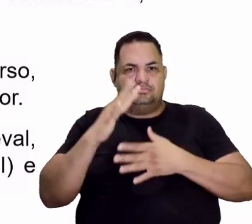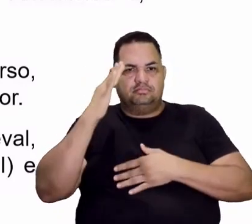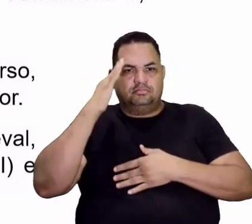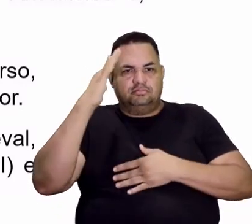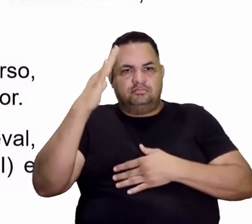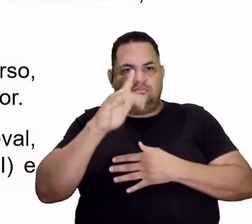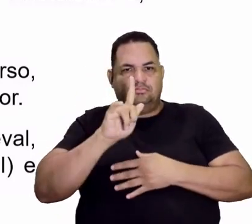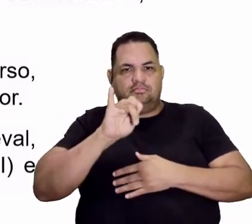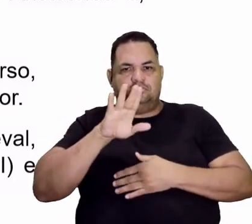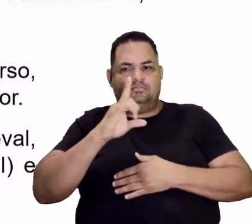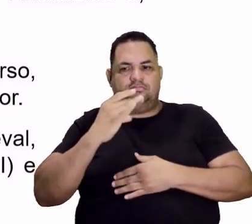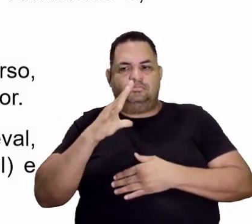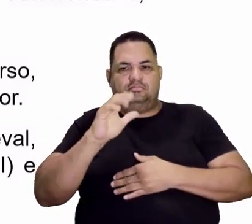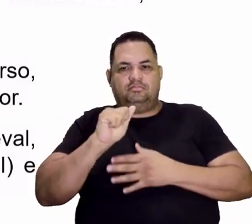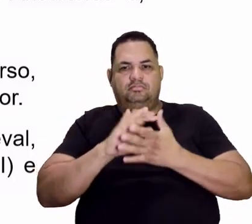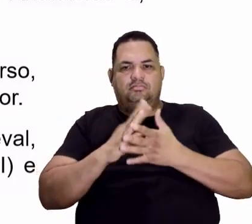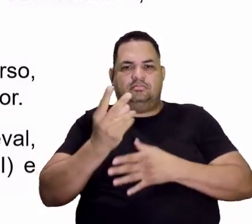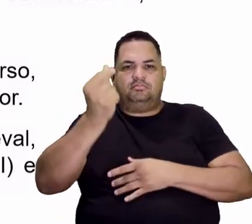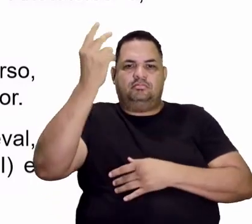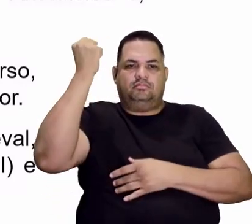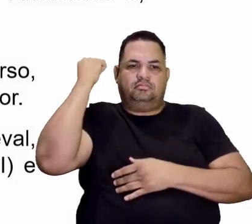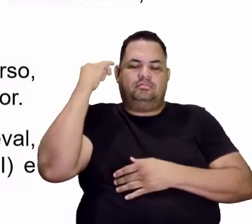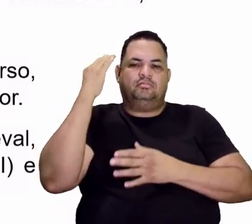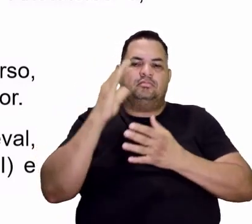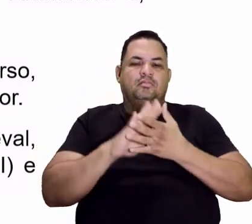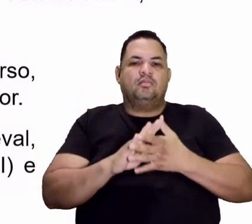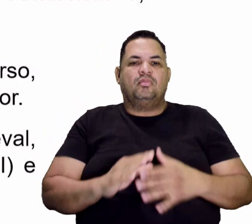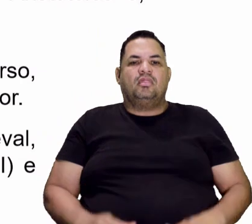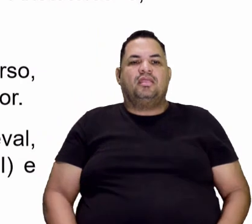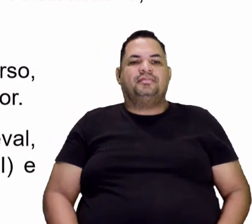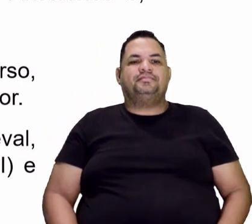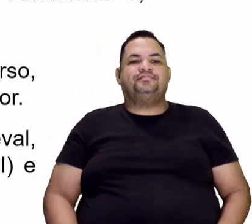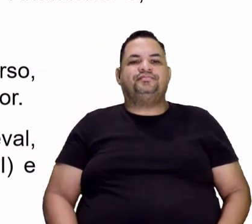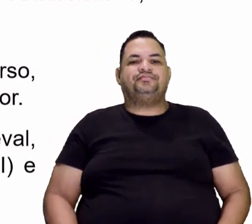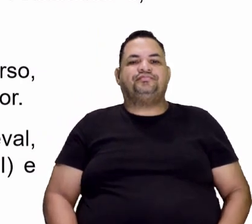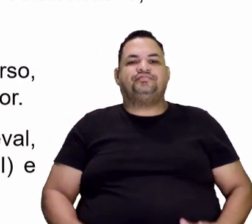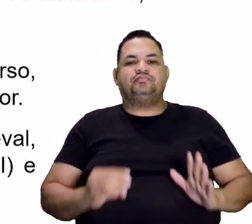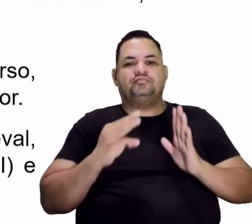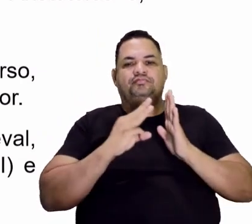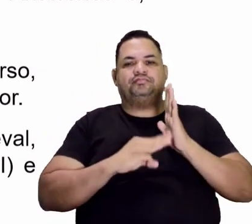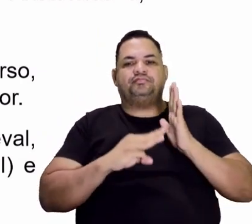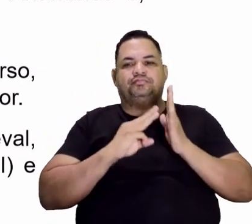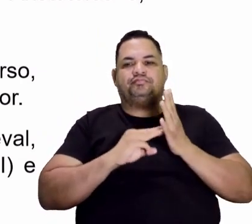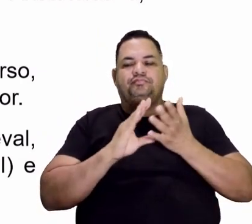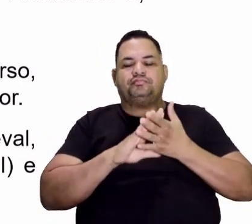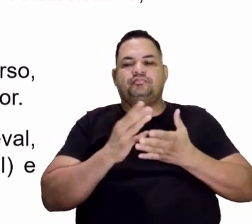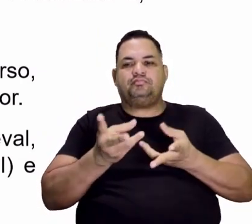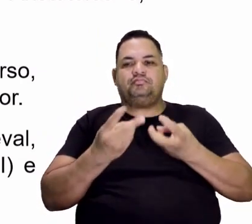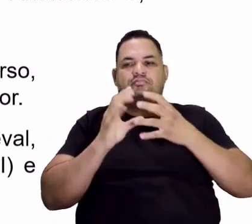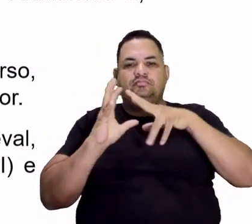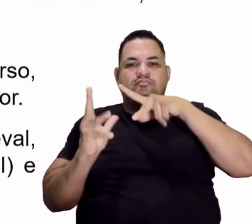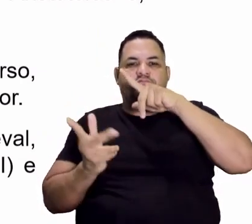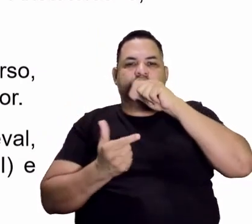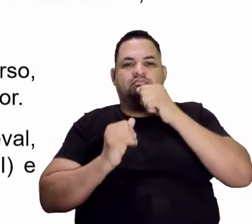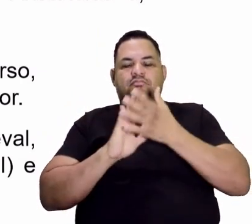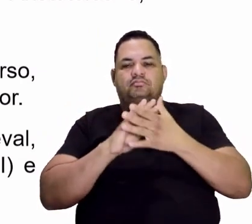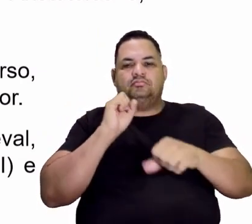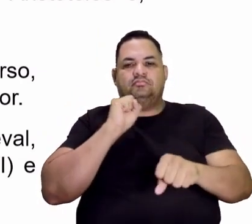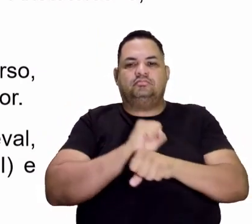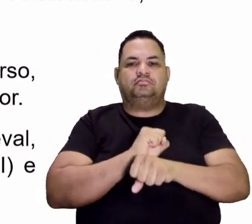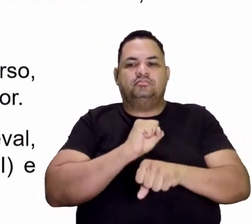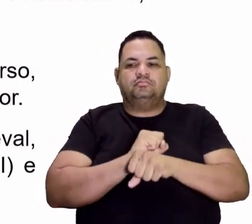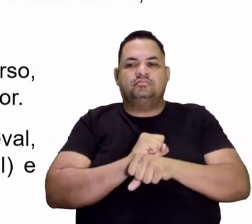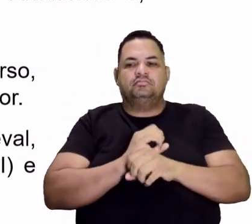teoria geocêntrica na antiguidade, que é, né, o geocentrismo, é um modelo que concebe a Terra como imóvel no